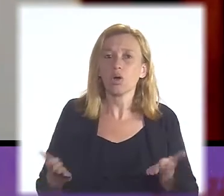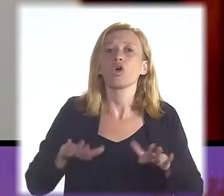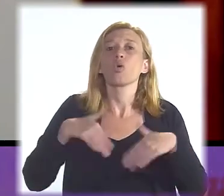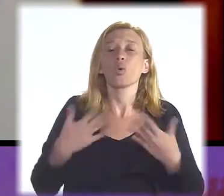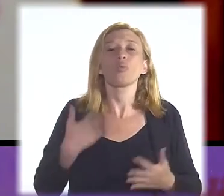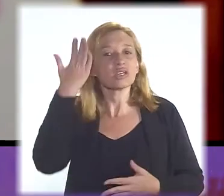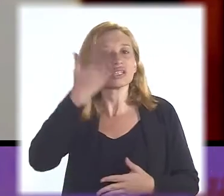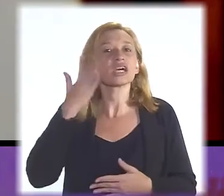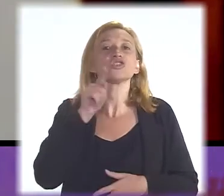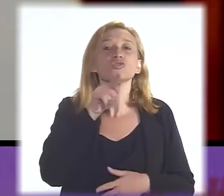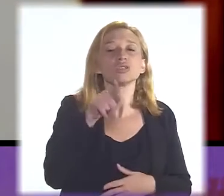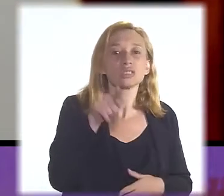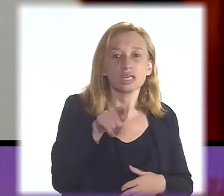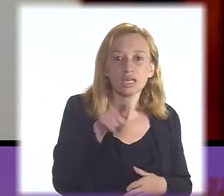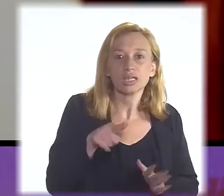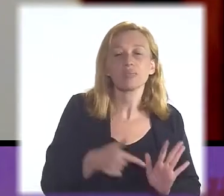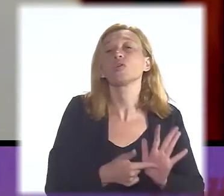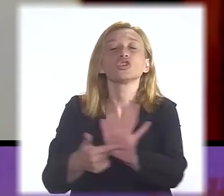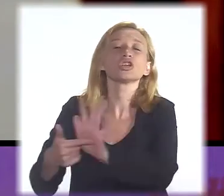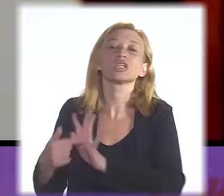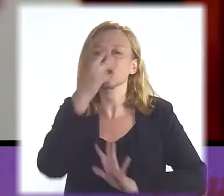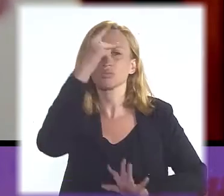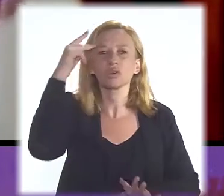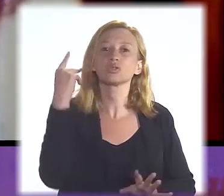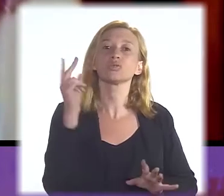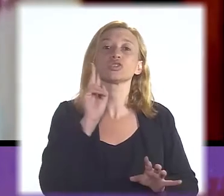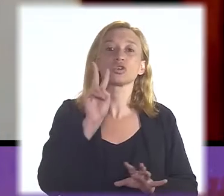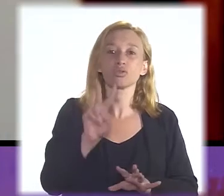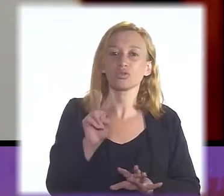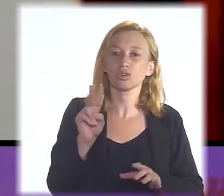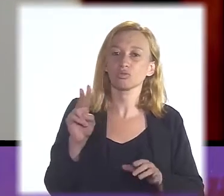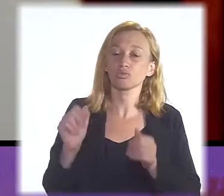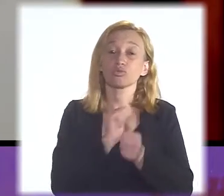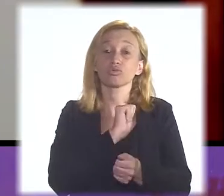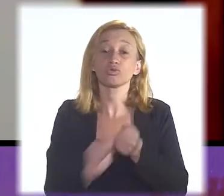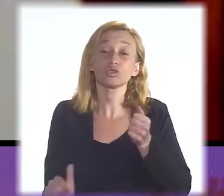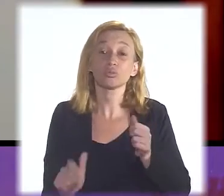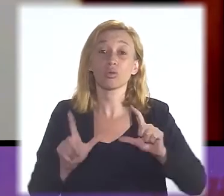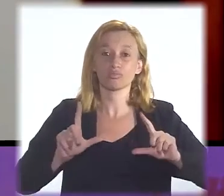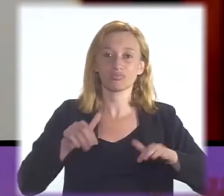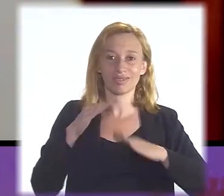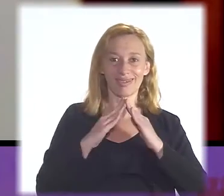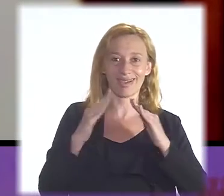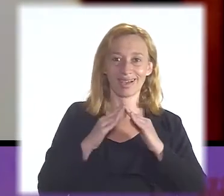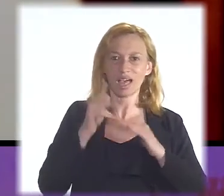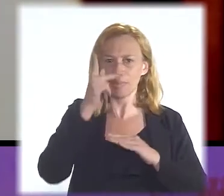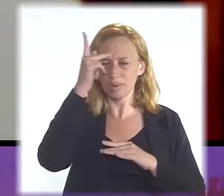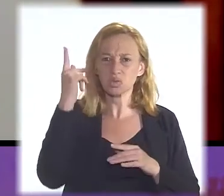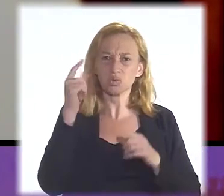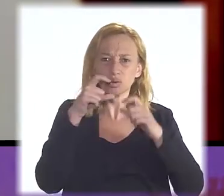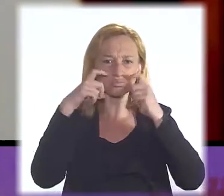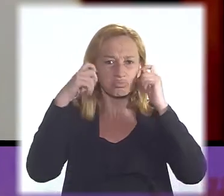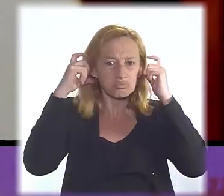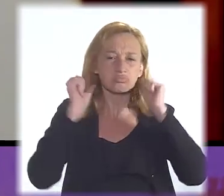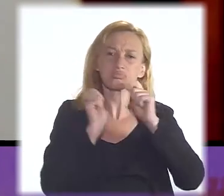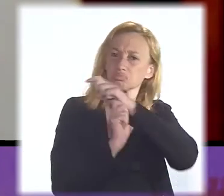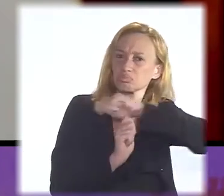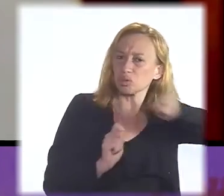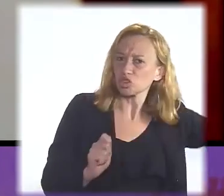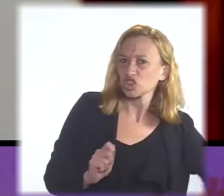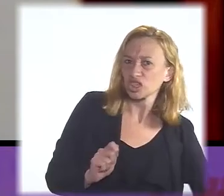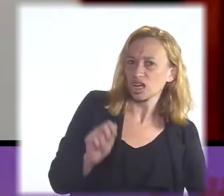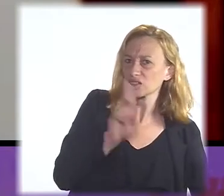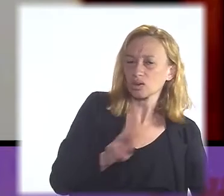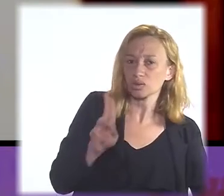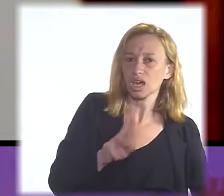que mensagem que você está passando para quem está assistindo uma partida de futebol? Que a pessoa pode ficar sem máscara,